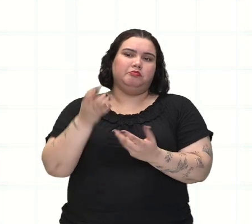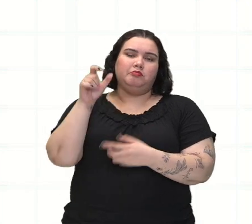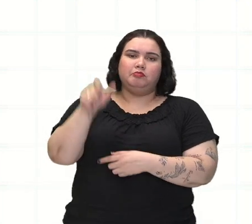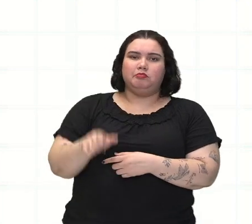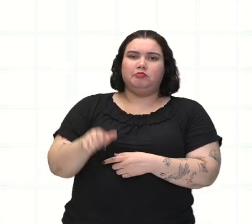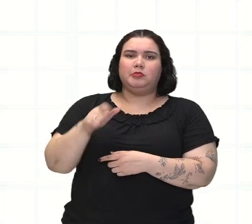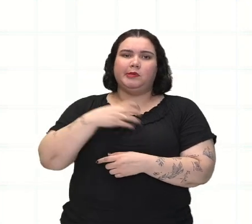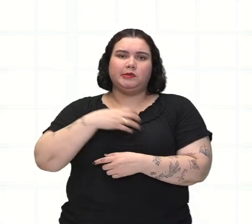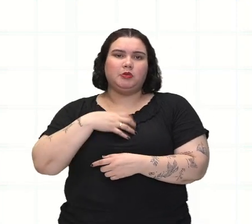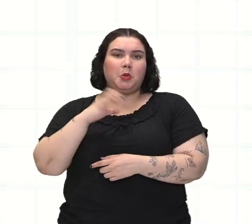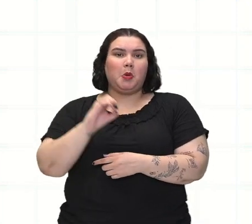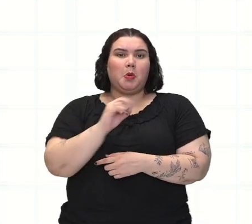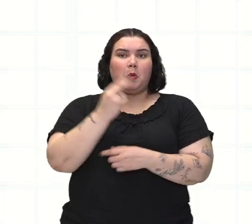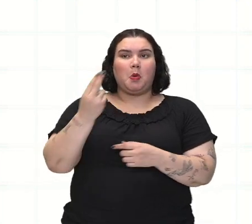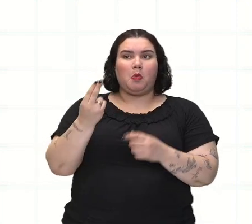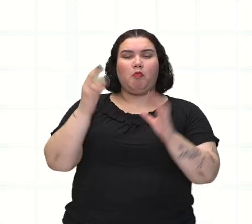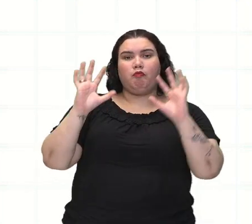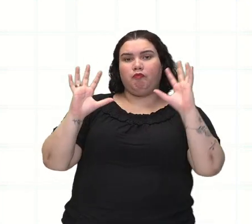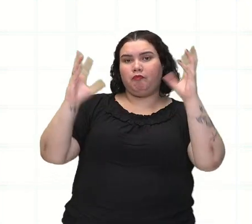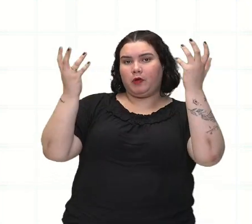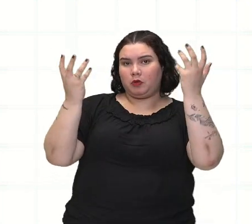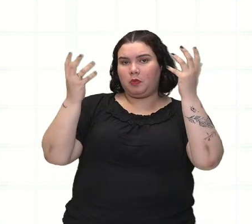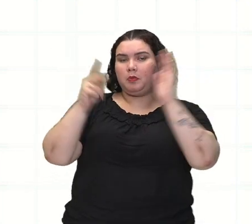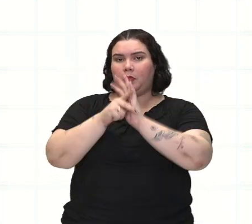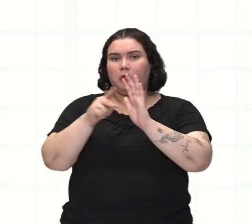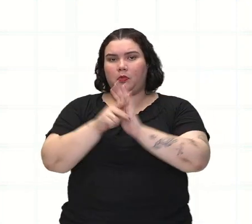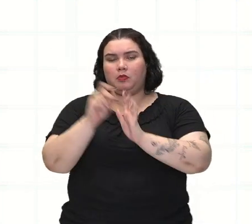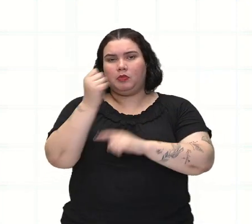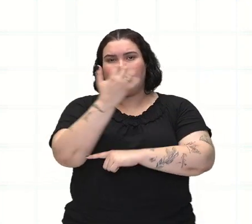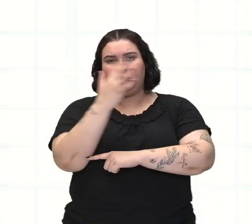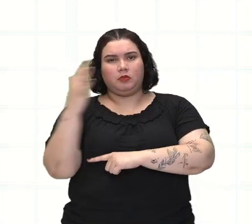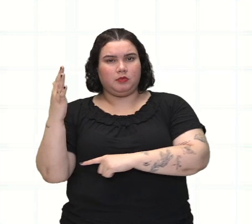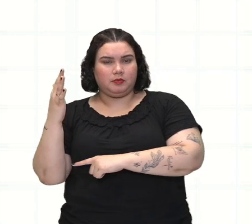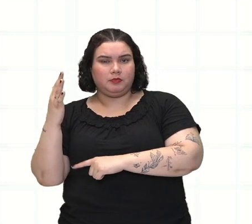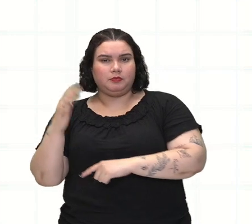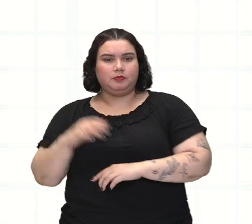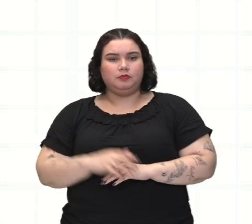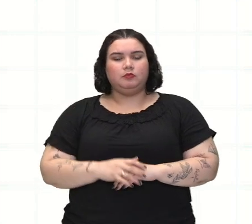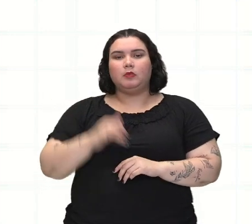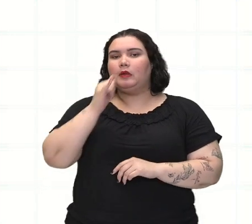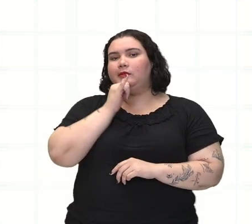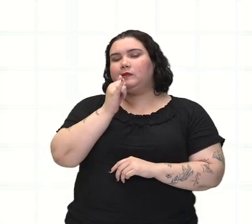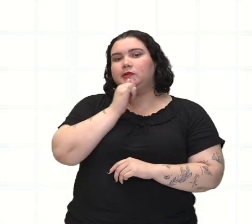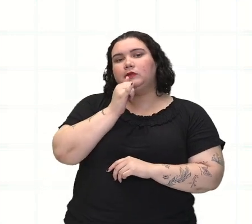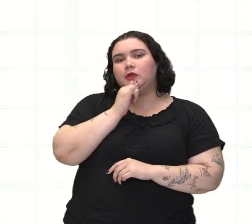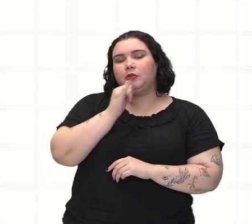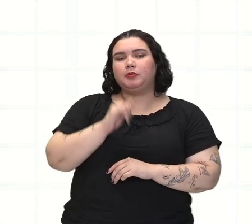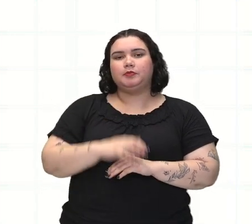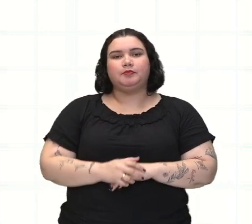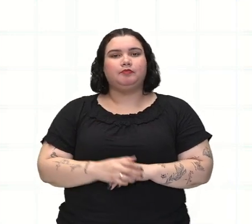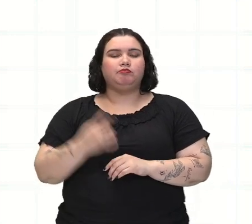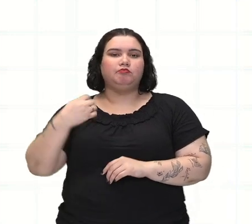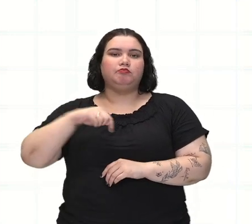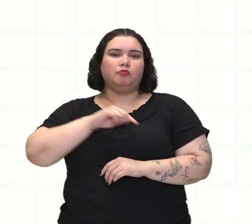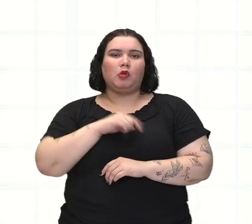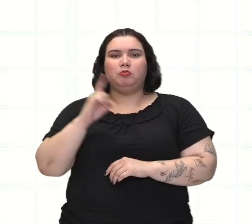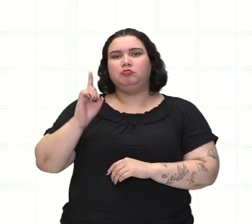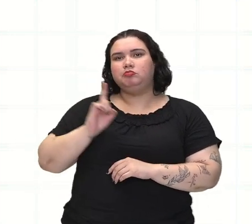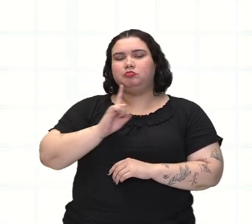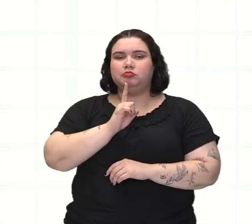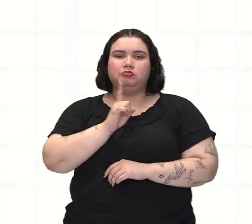ser um fenômeno da natureza. Então, por exemplo, estamos andando e aí a gente